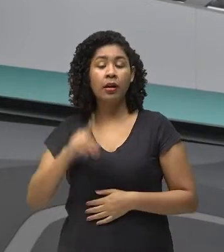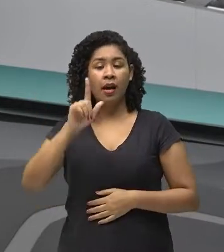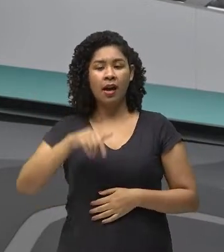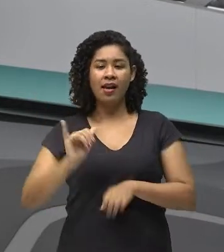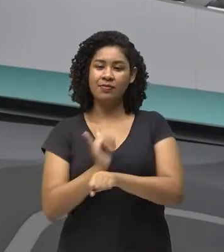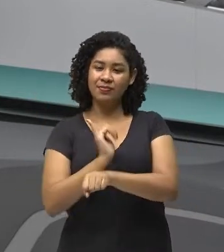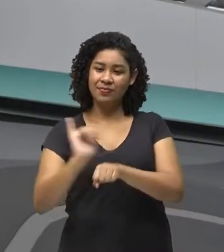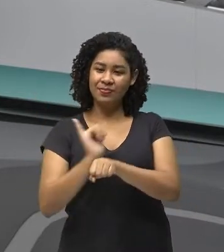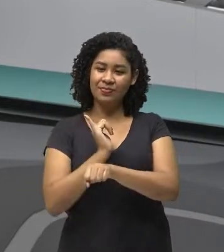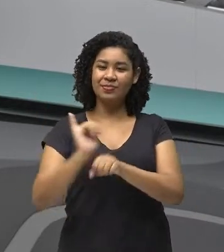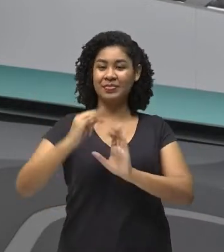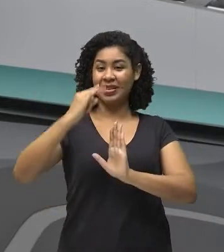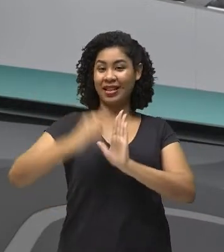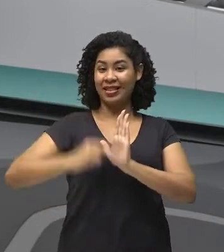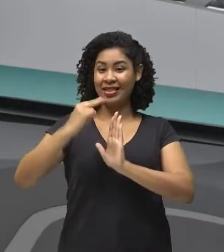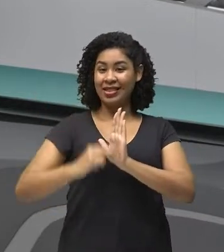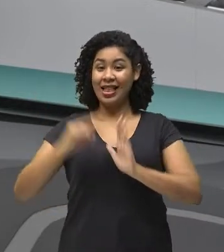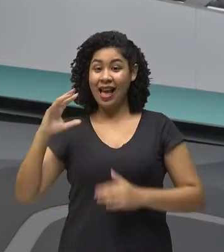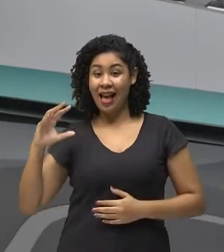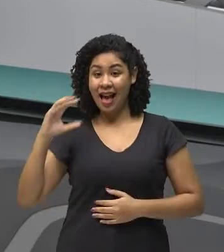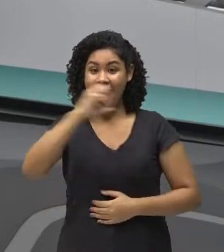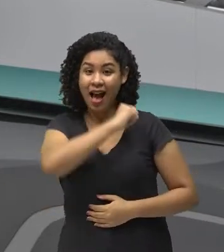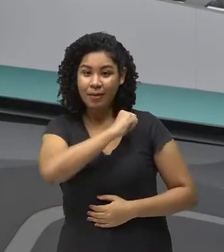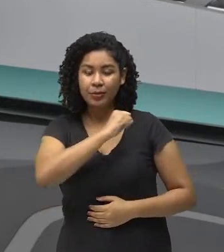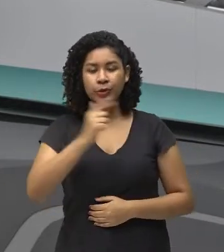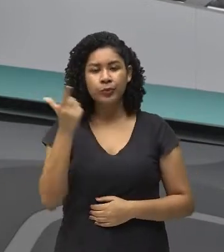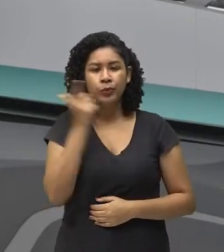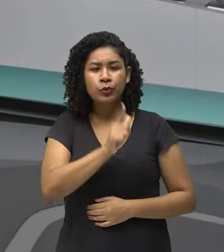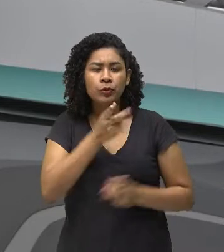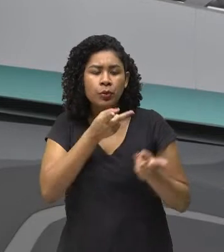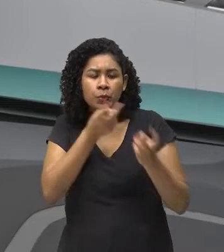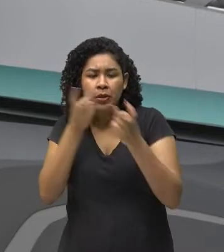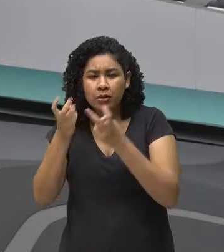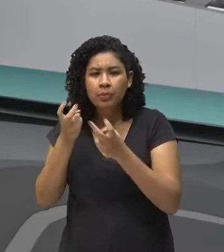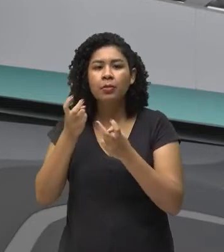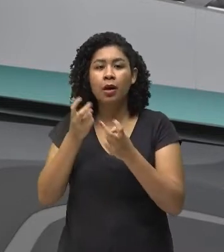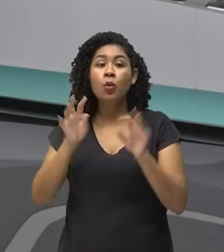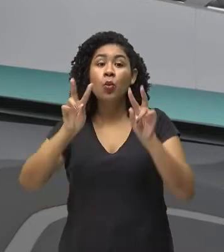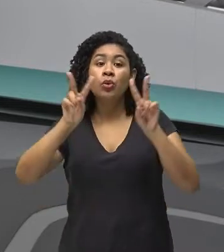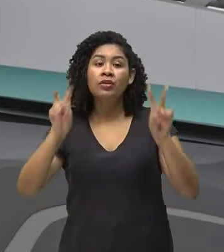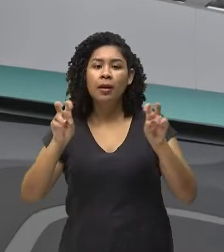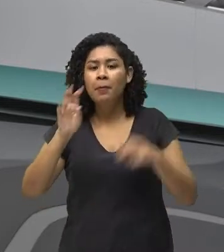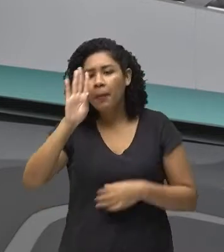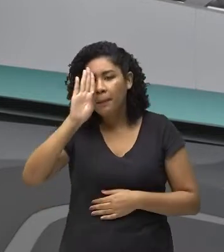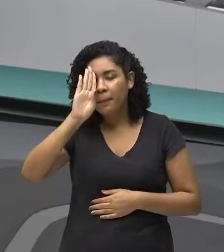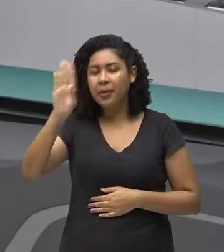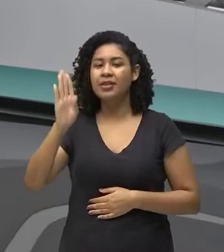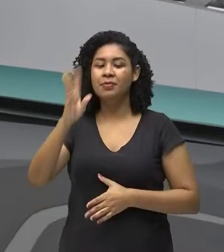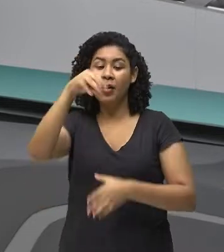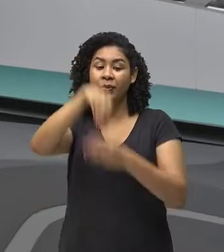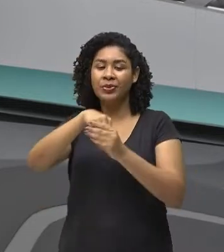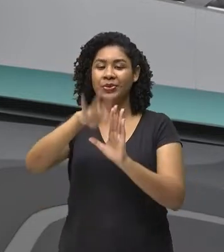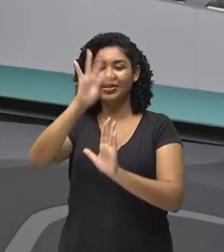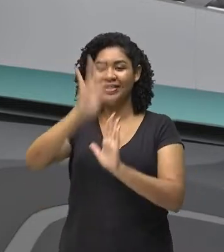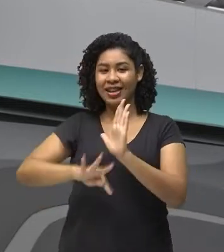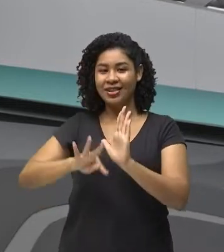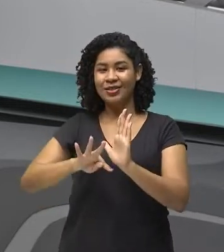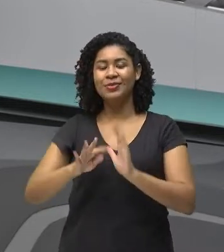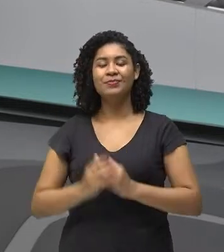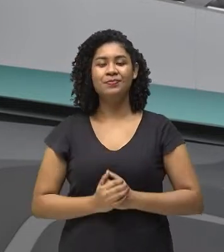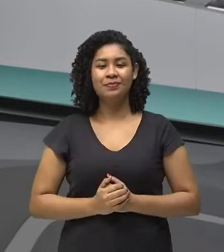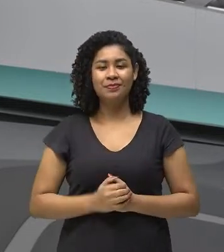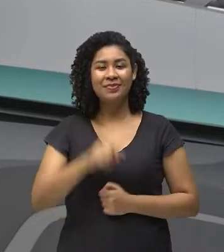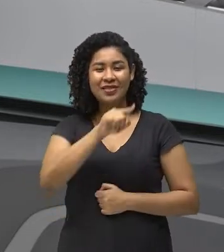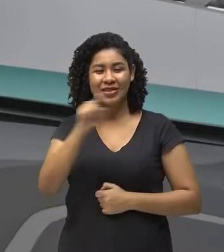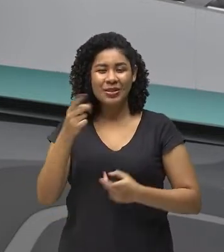leitura rápida para identificar a ideia principal de um texto. Então, assim como vocês puderam